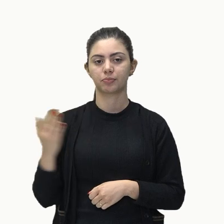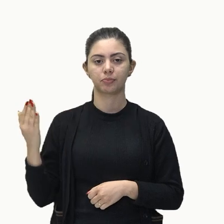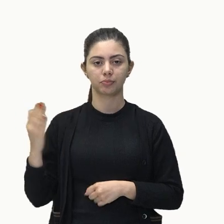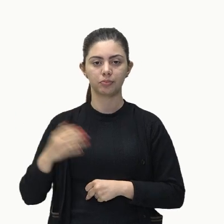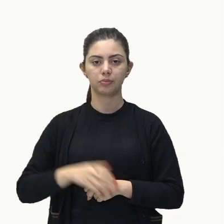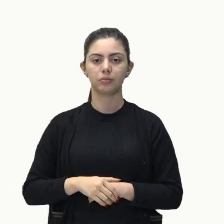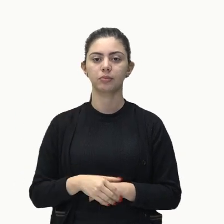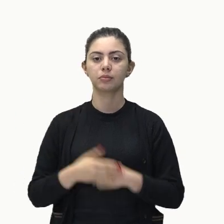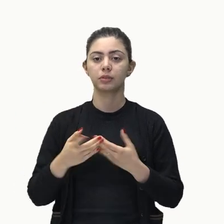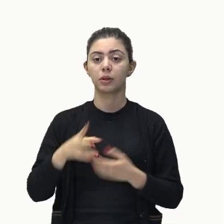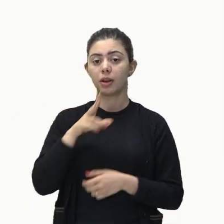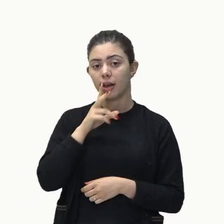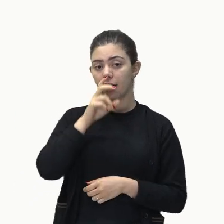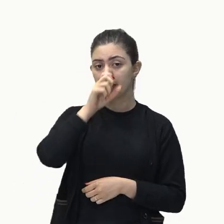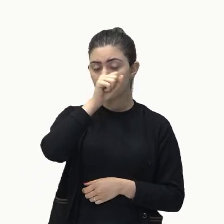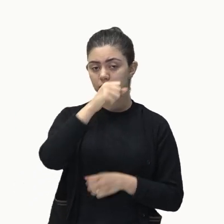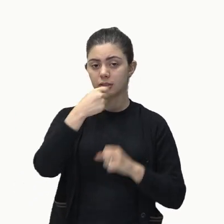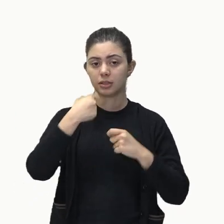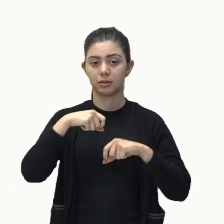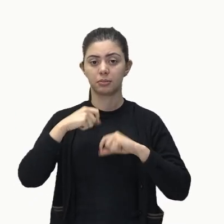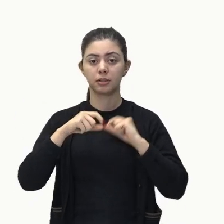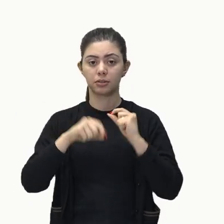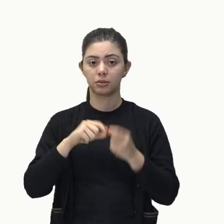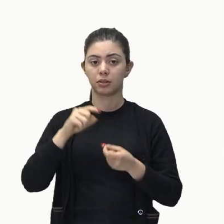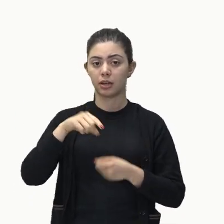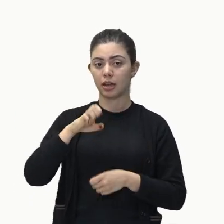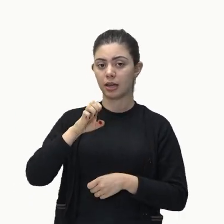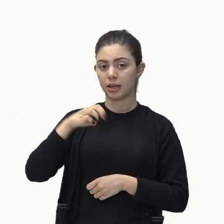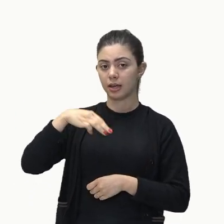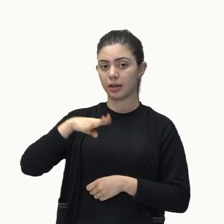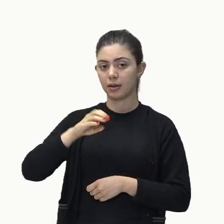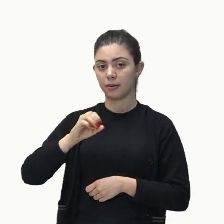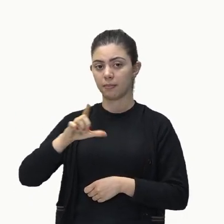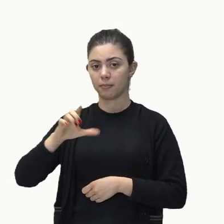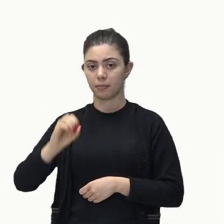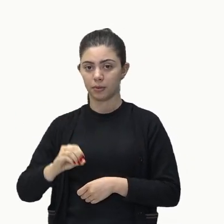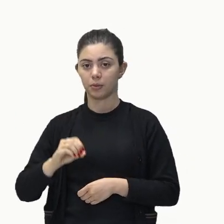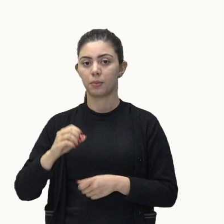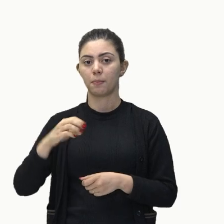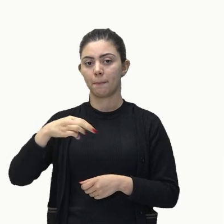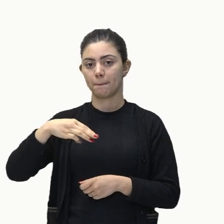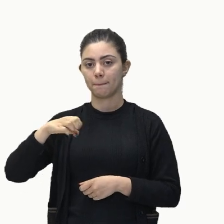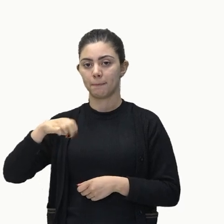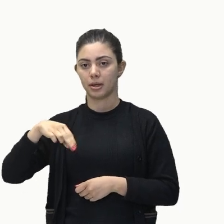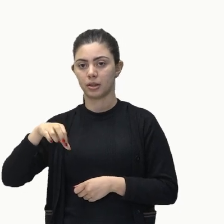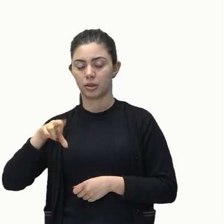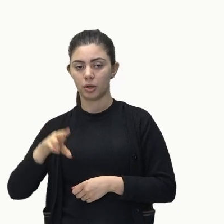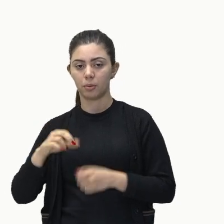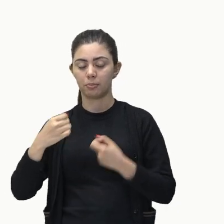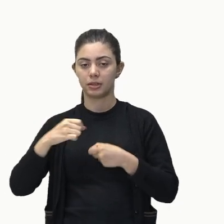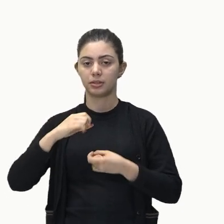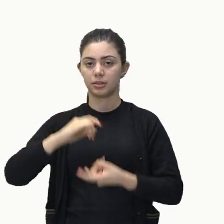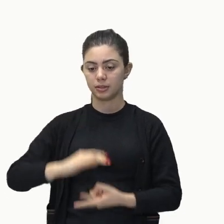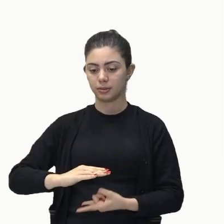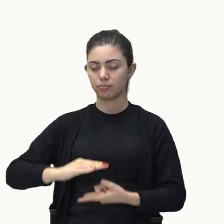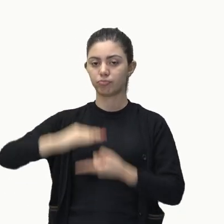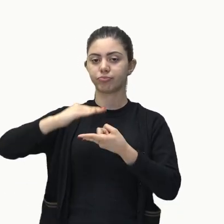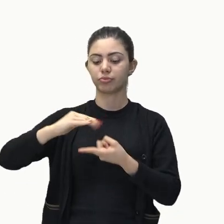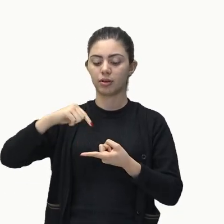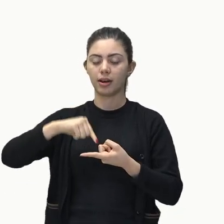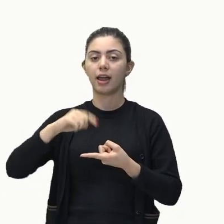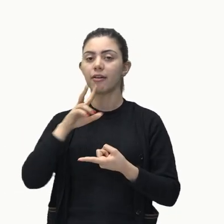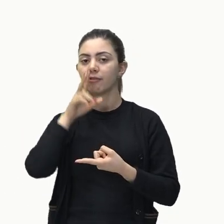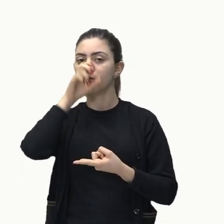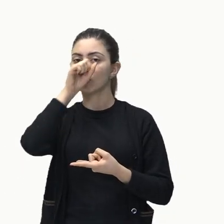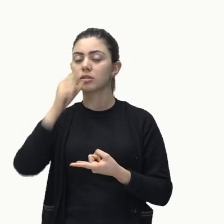intensidade mínima da força que deve ser aplicada ao êmbolo menor para conseguir elevar o automóvel é D.